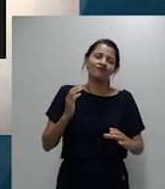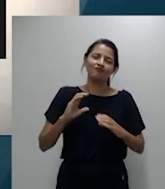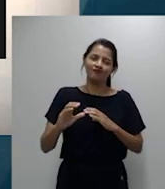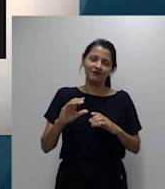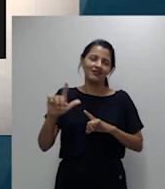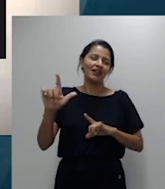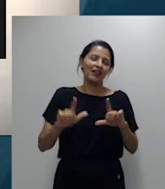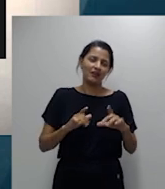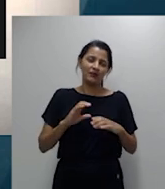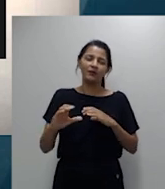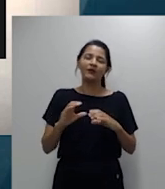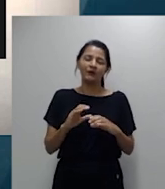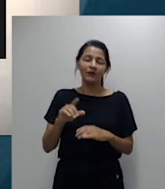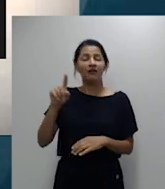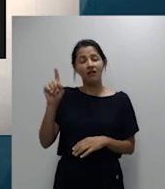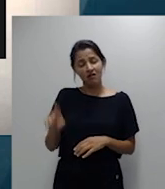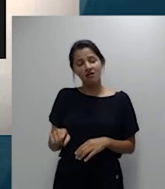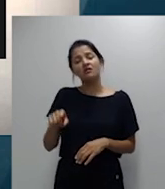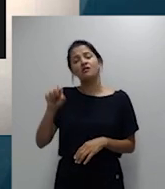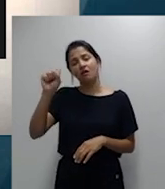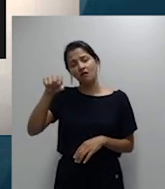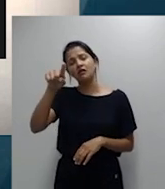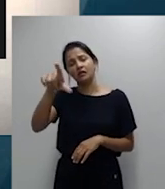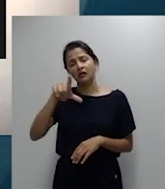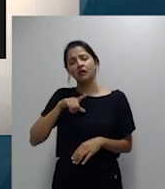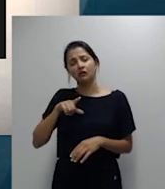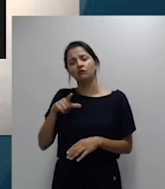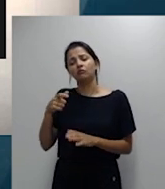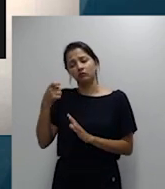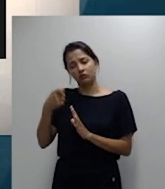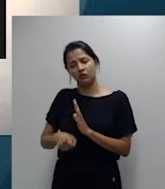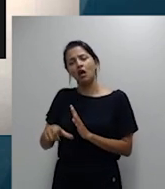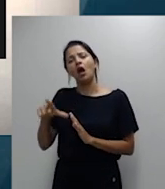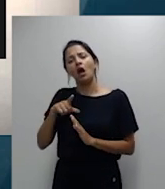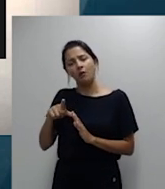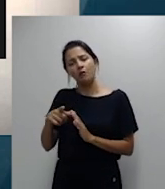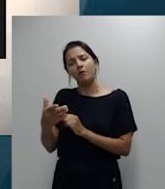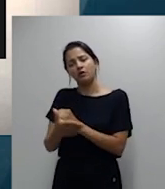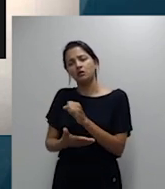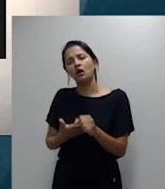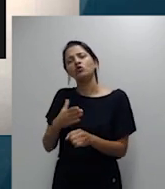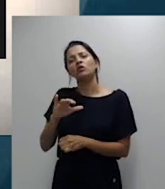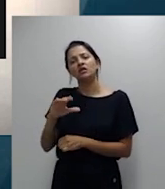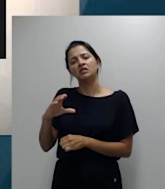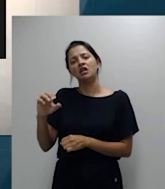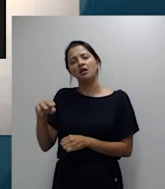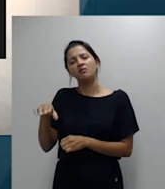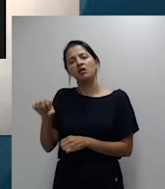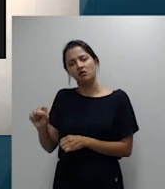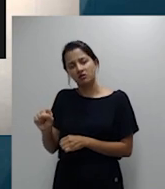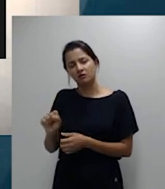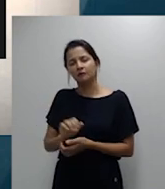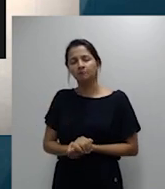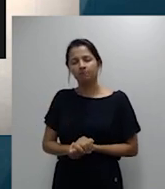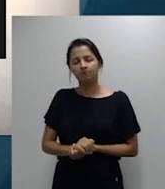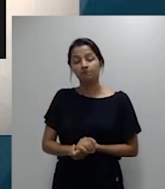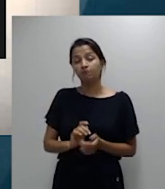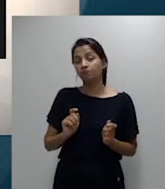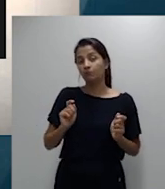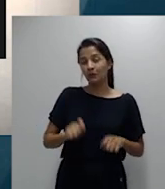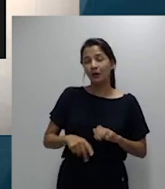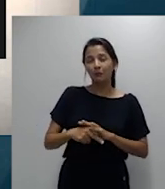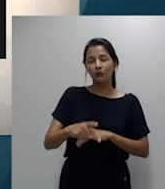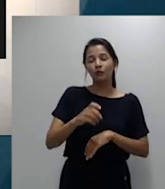este sim é tributado pelo ICMS Ou seja a competência dos Estados em matéria de